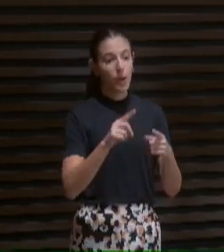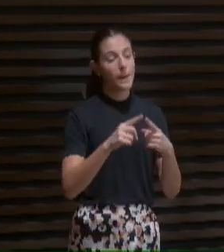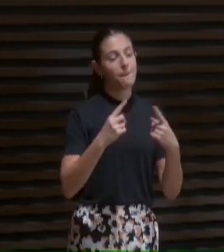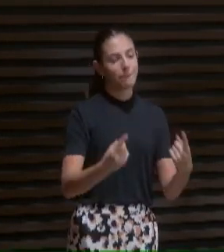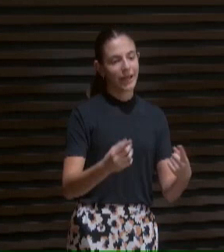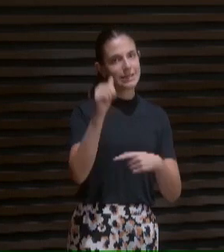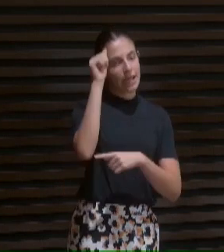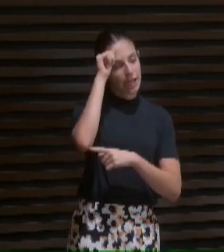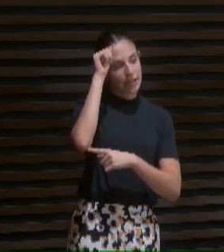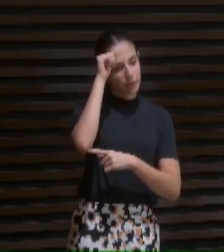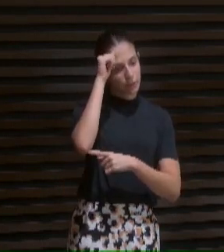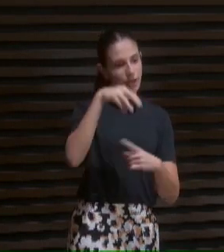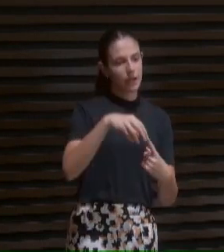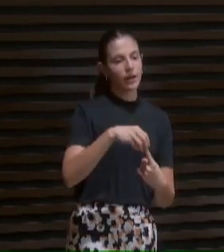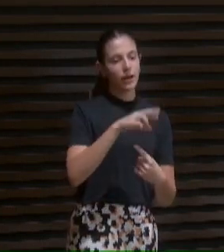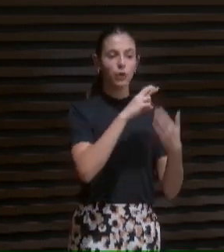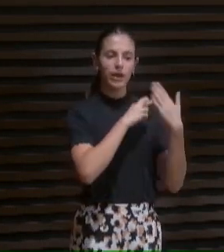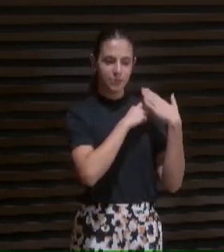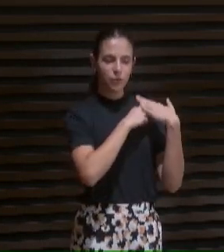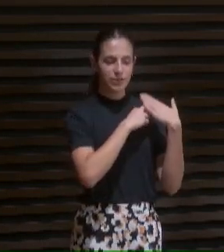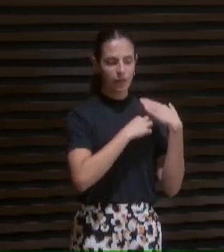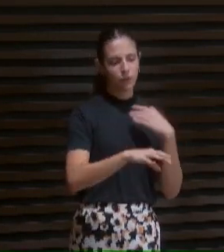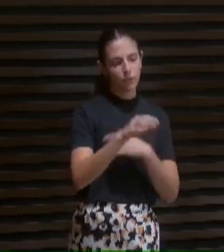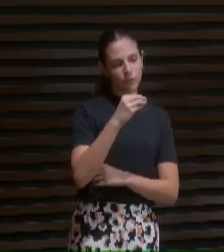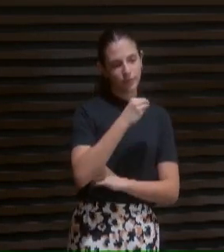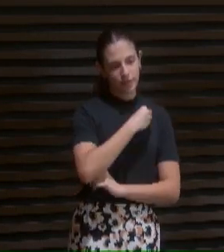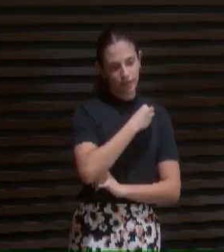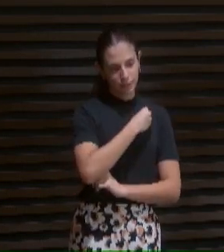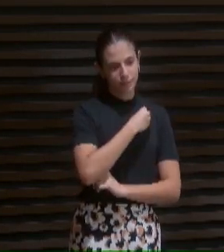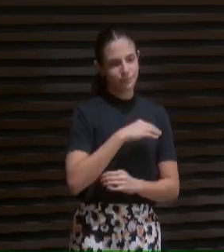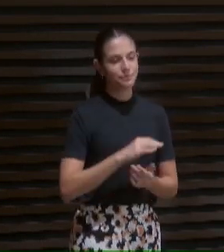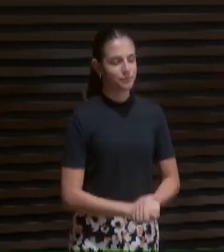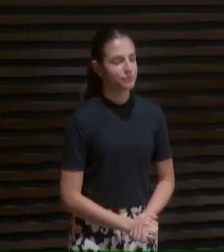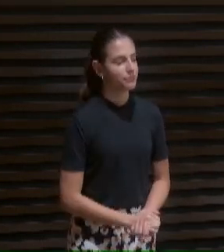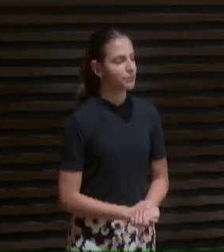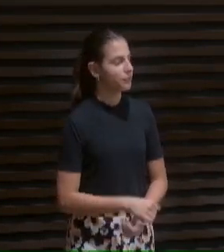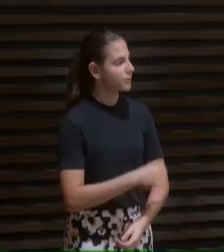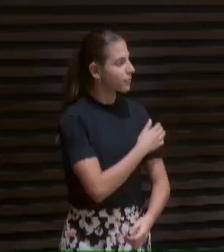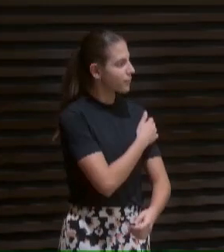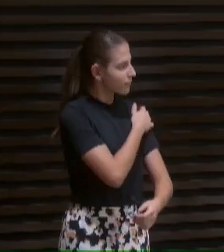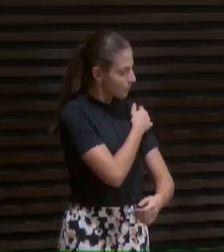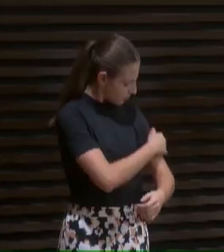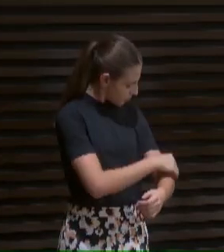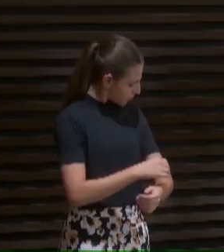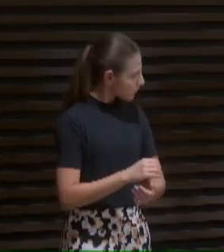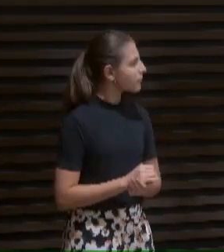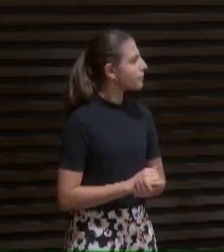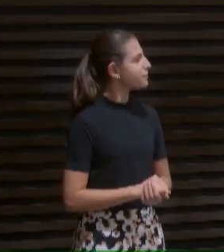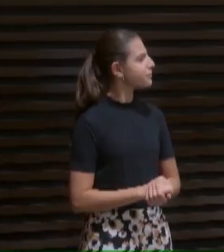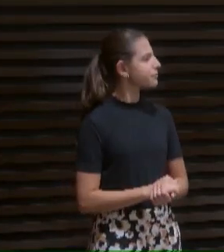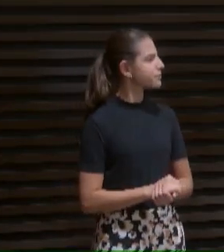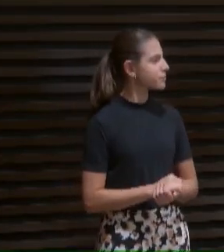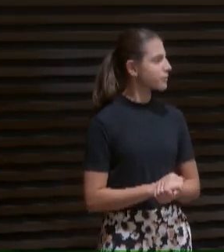Como é que se chama isso no direito? É dolo e culpa, né?